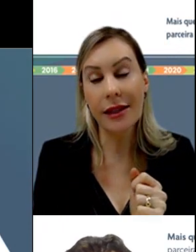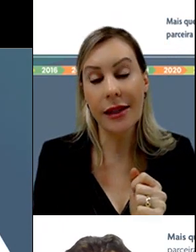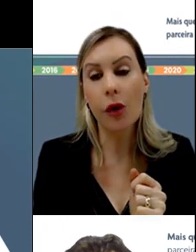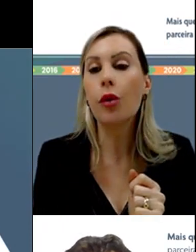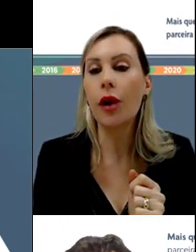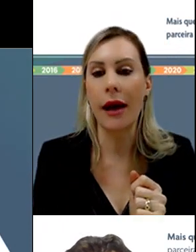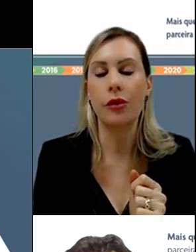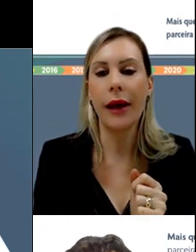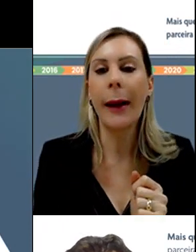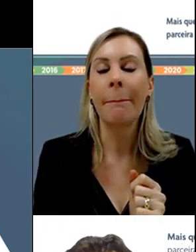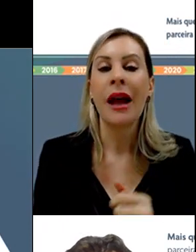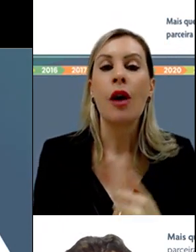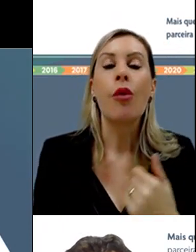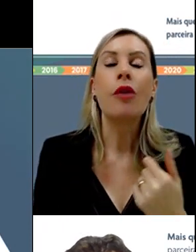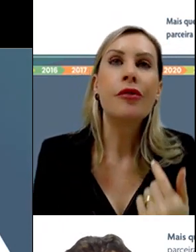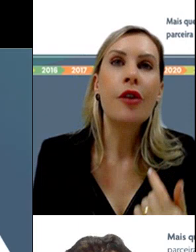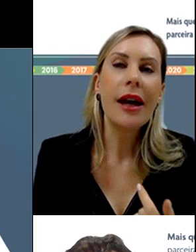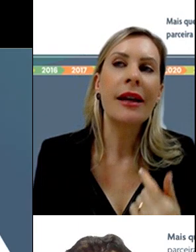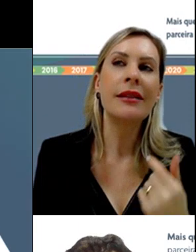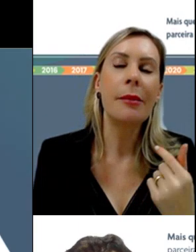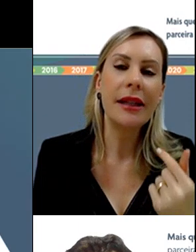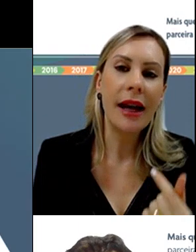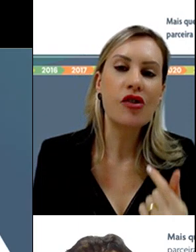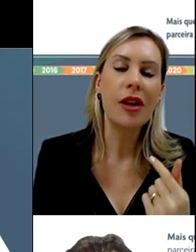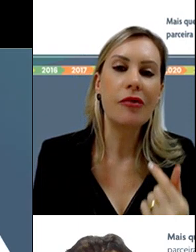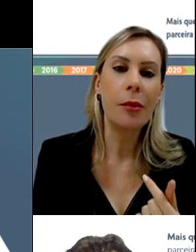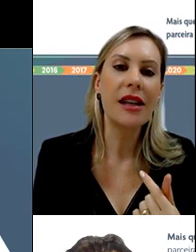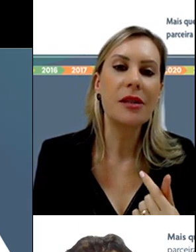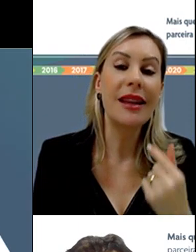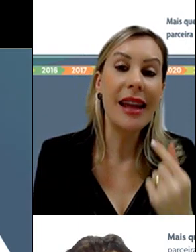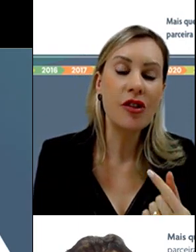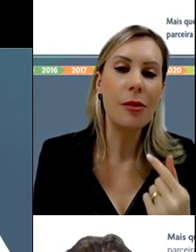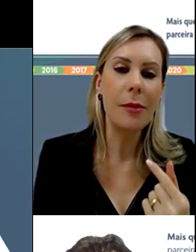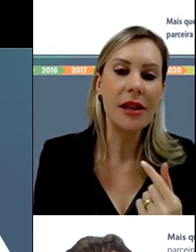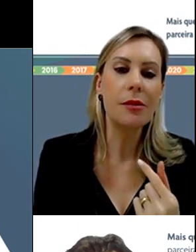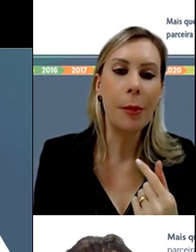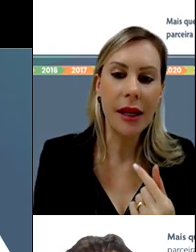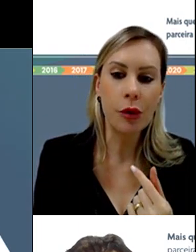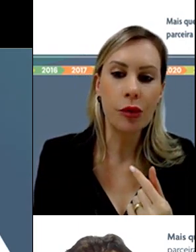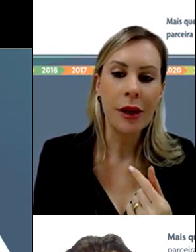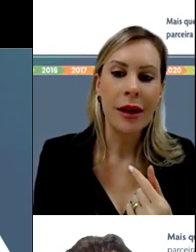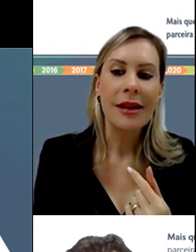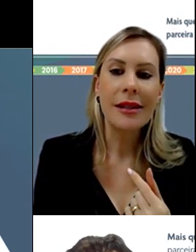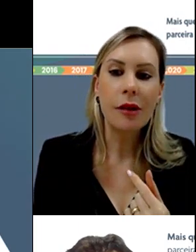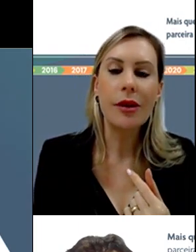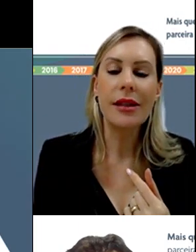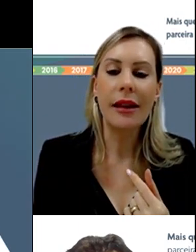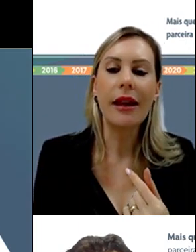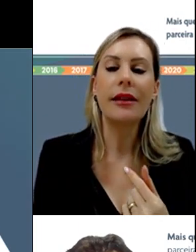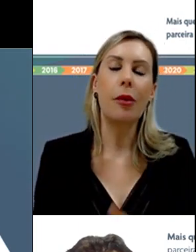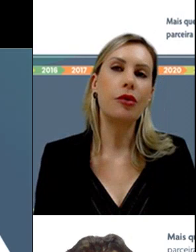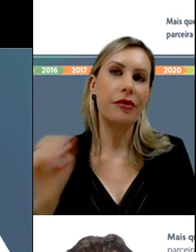170,85% esse índice acumulado, tá? Qual foi a rentabilidade da FUNPRESP neste mesmo período?